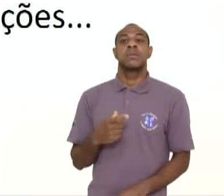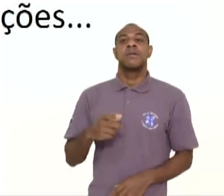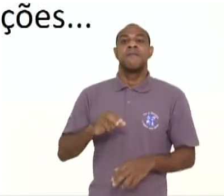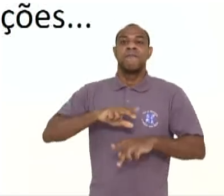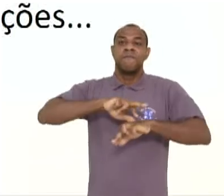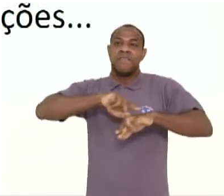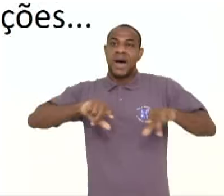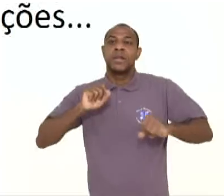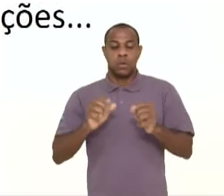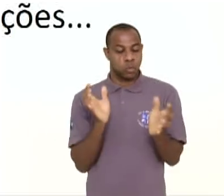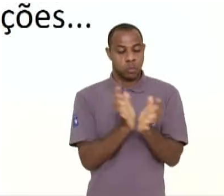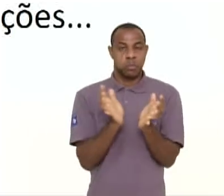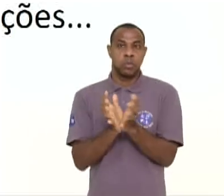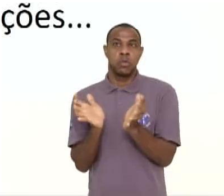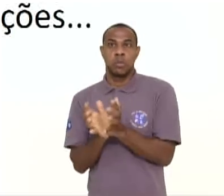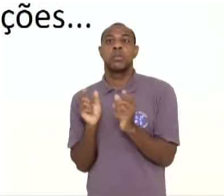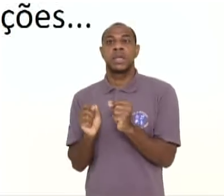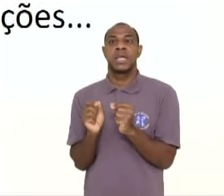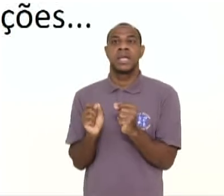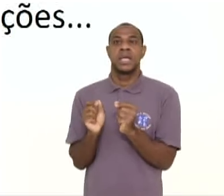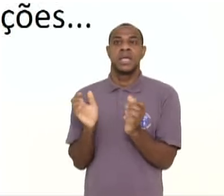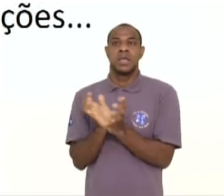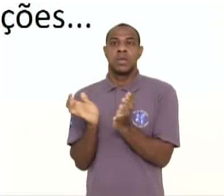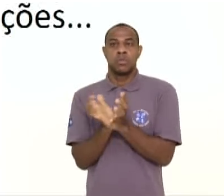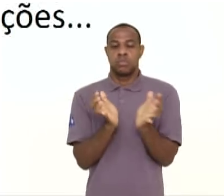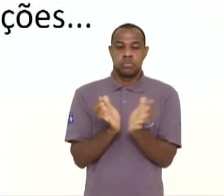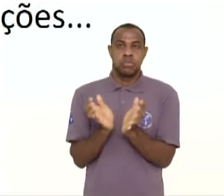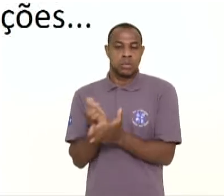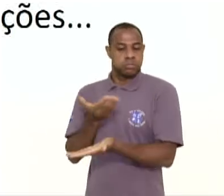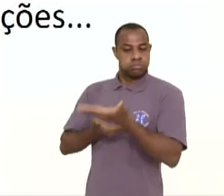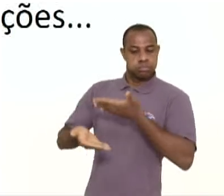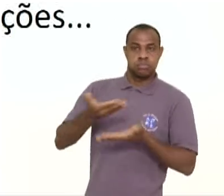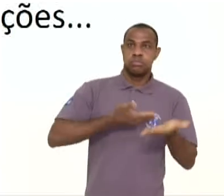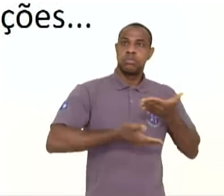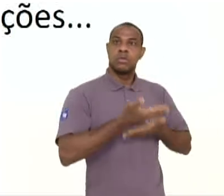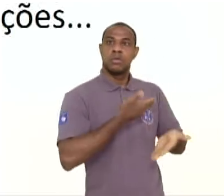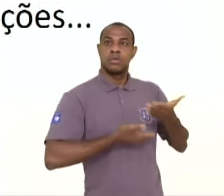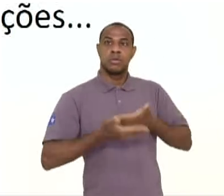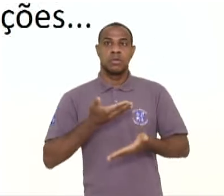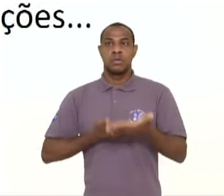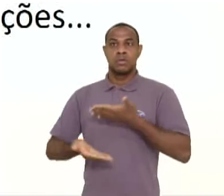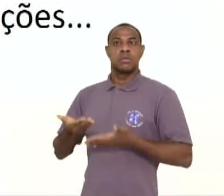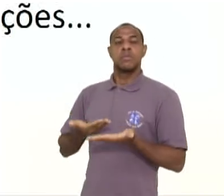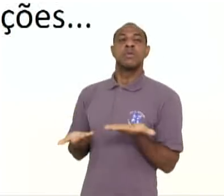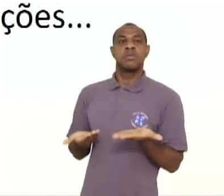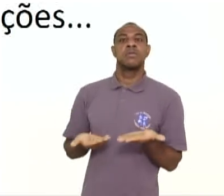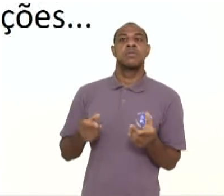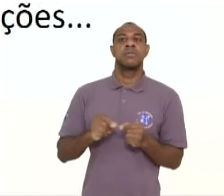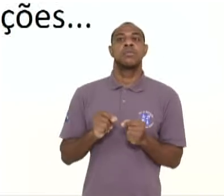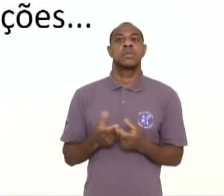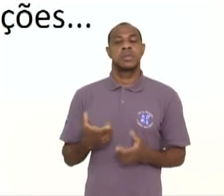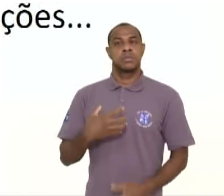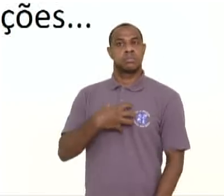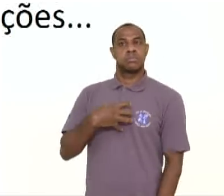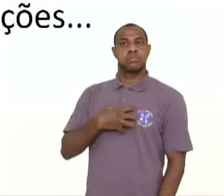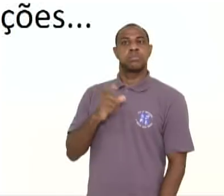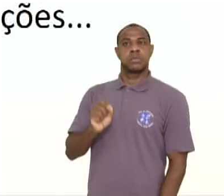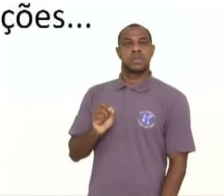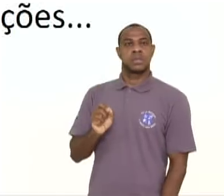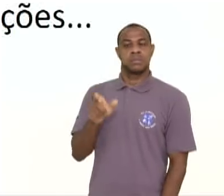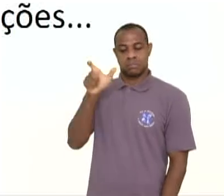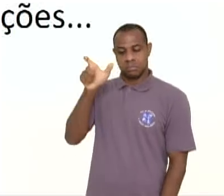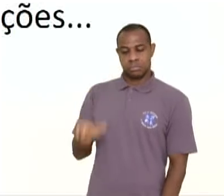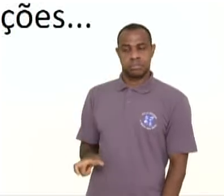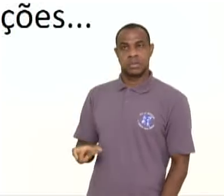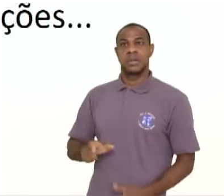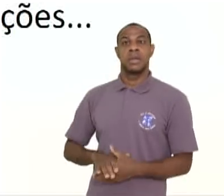ou equipe de jogadores modificam interativamente e de forma quantificável o estado de um sistema